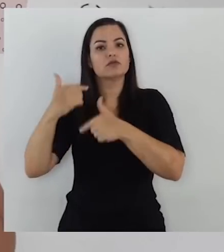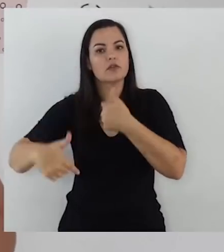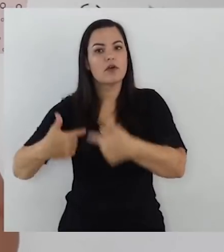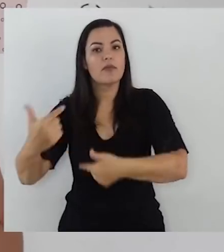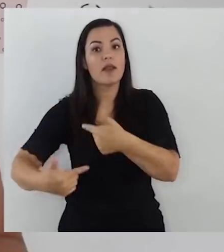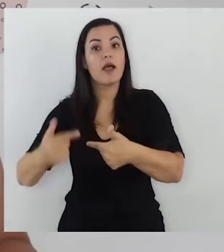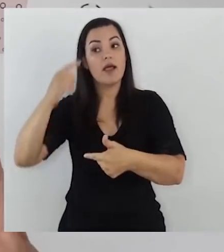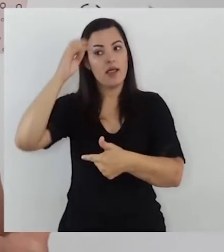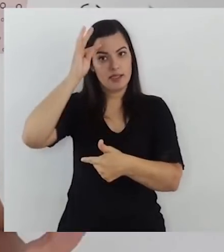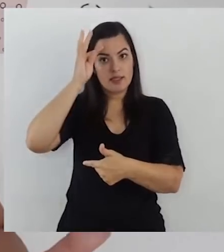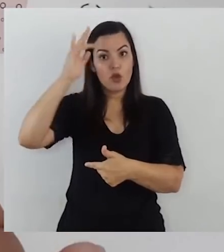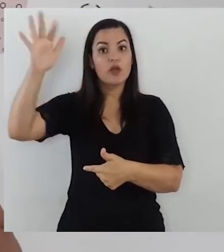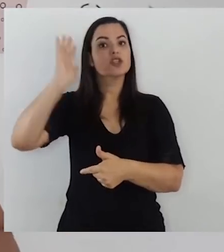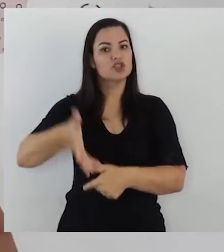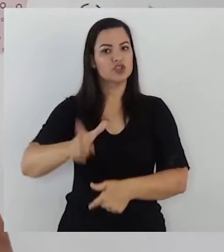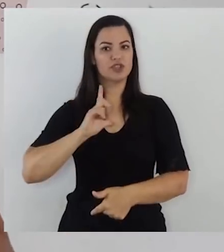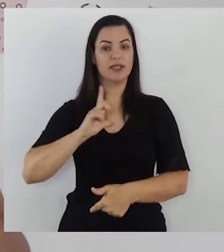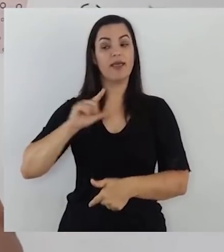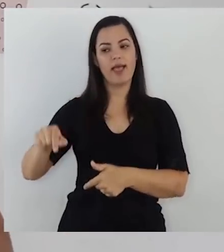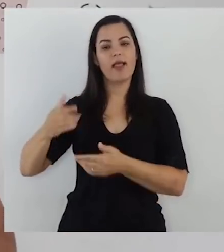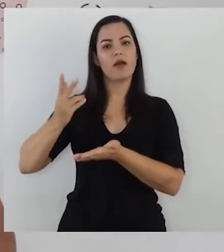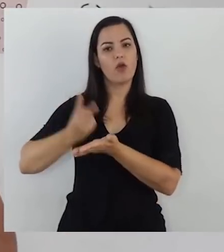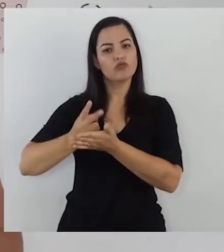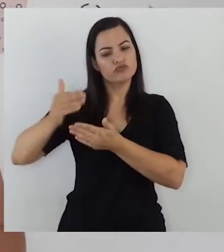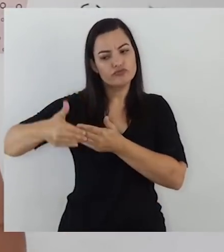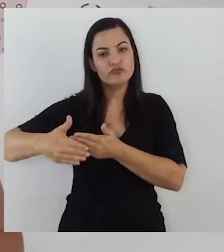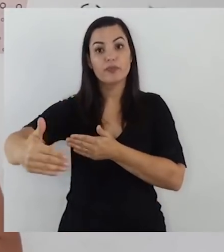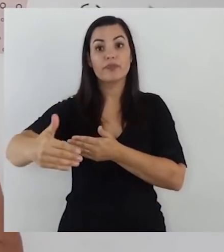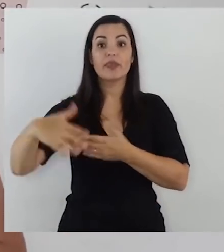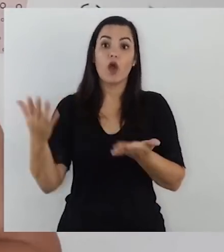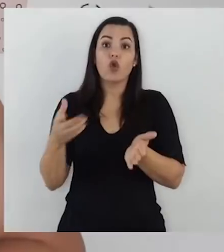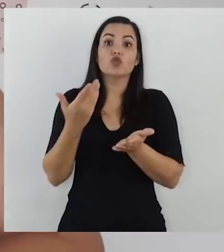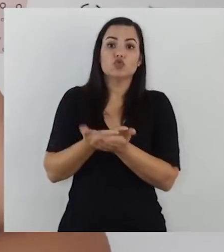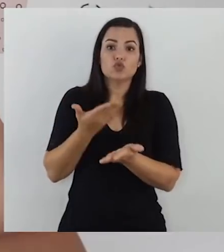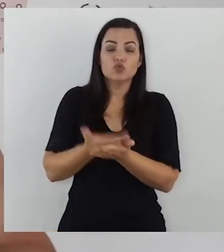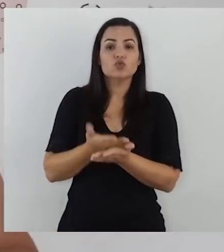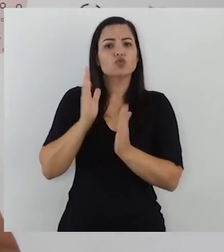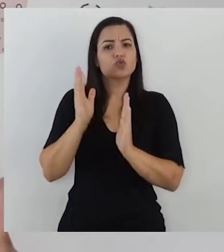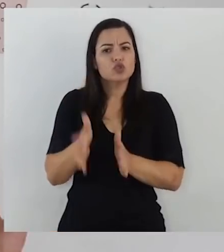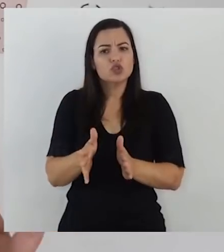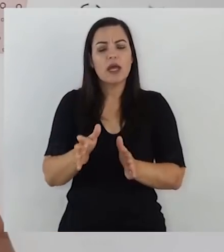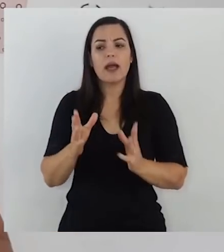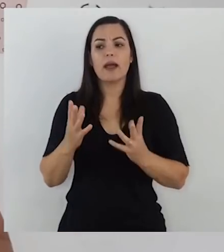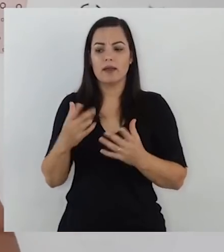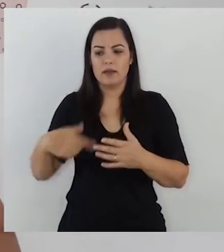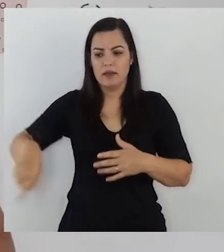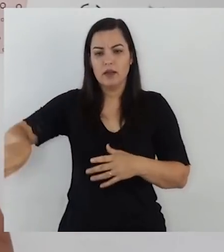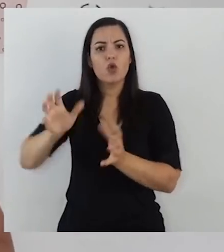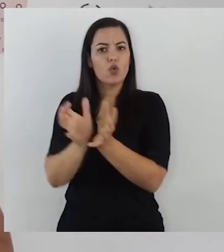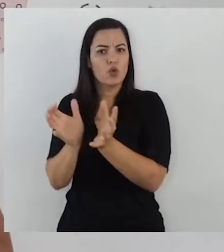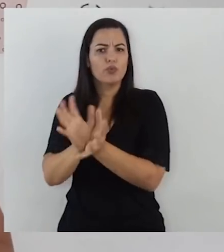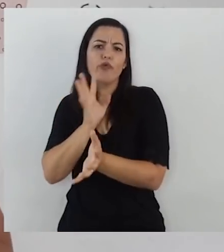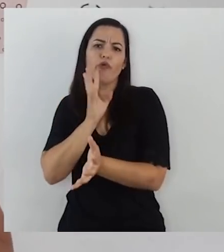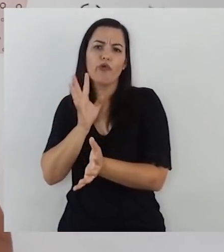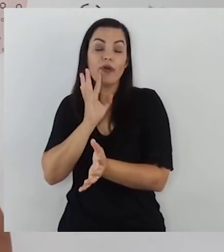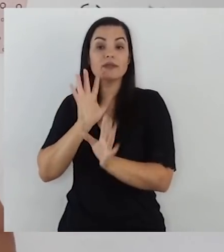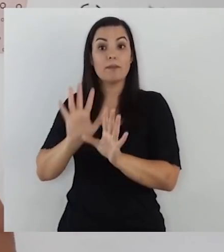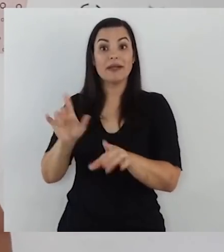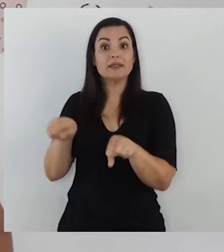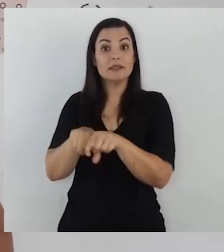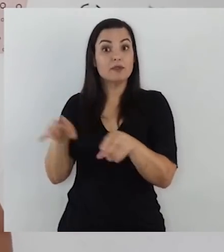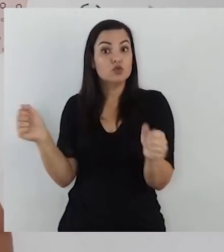E aí, a partir desses estudos que já eram conhecidos, incluindo muitos cálculos matemáticos